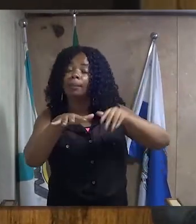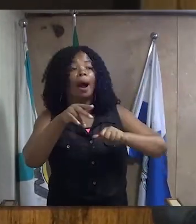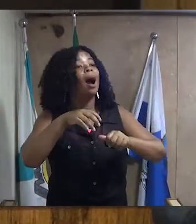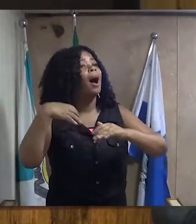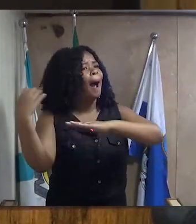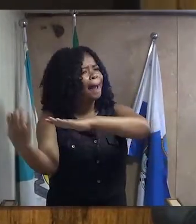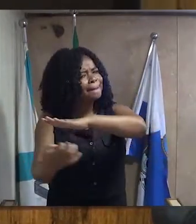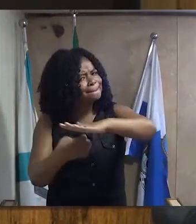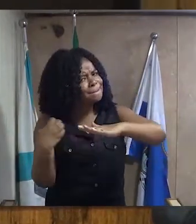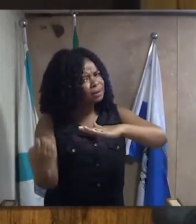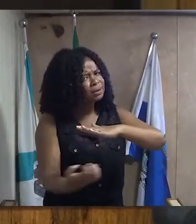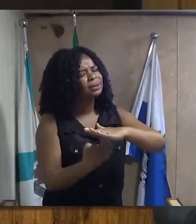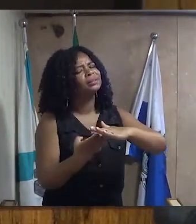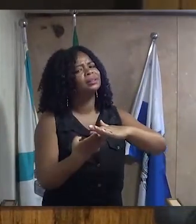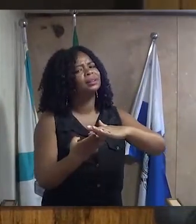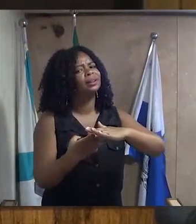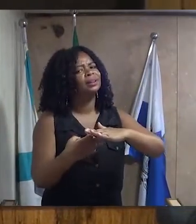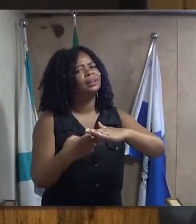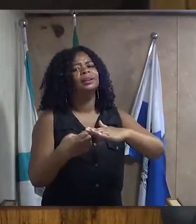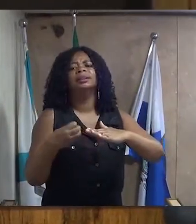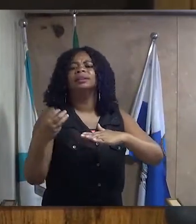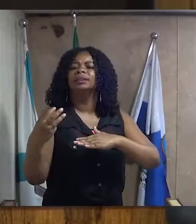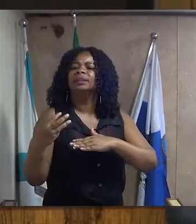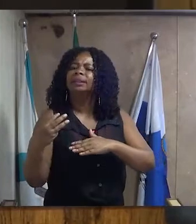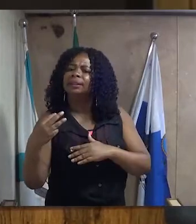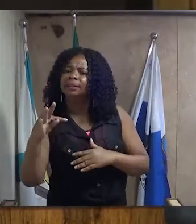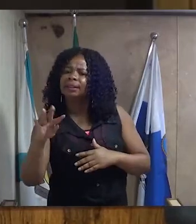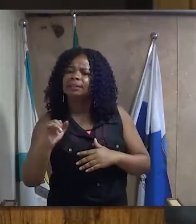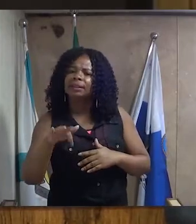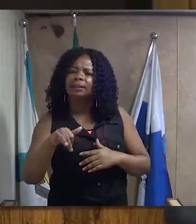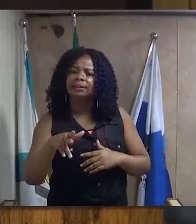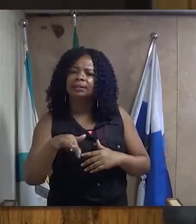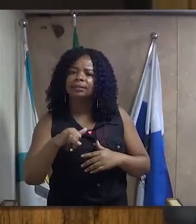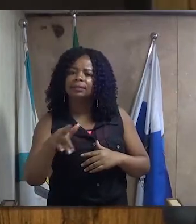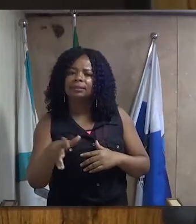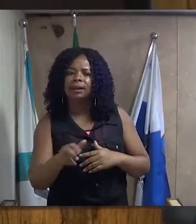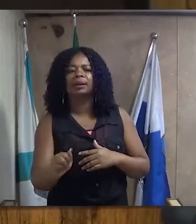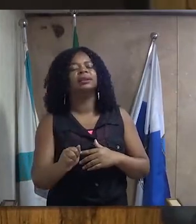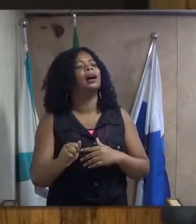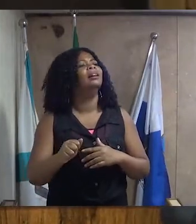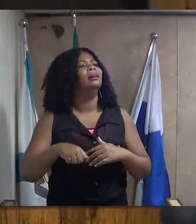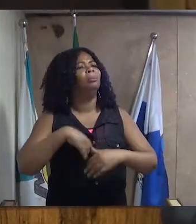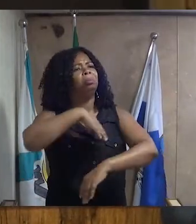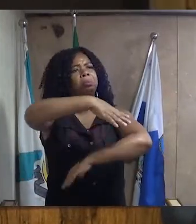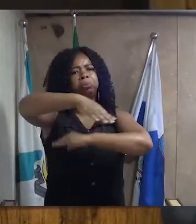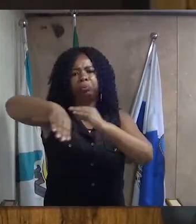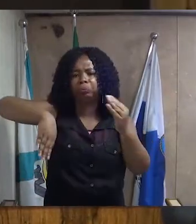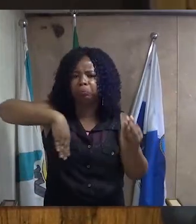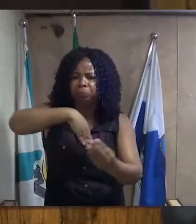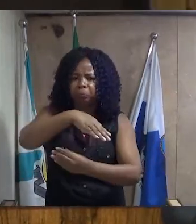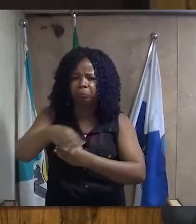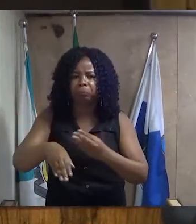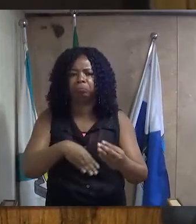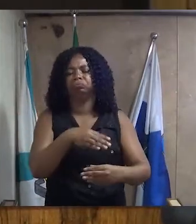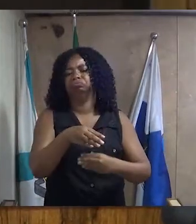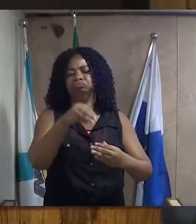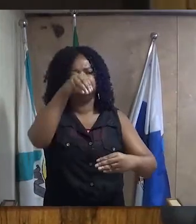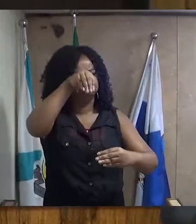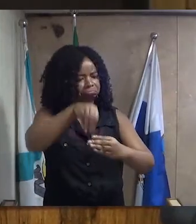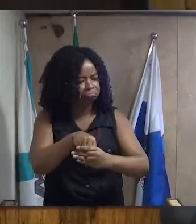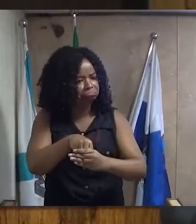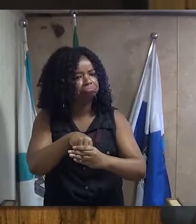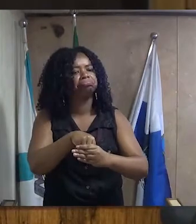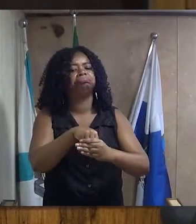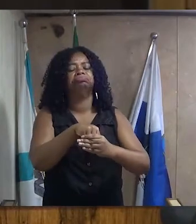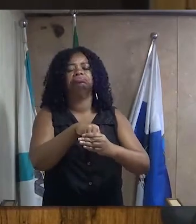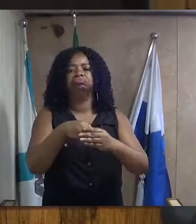empresas terceirizadas que fazem uma bagunça desordenada no nosso município.